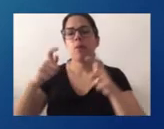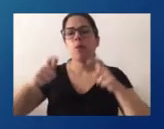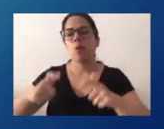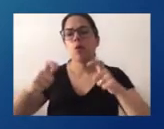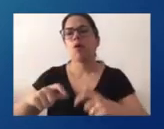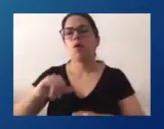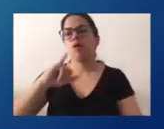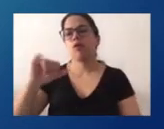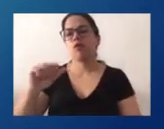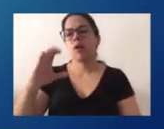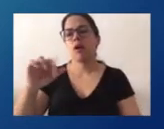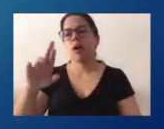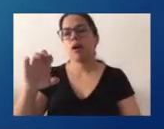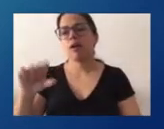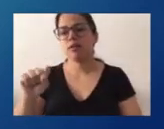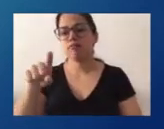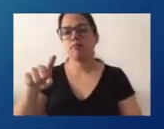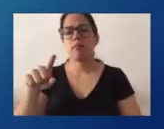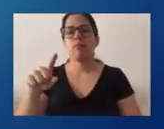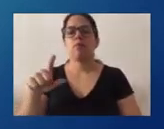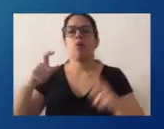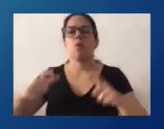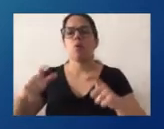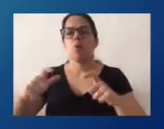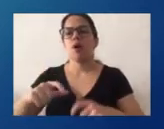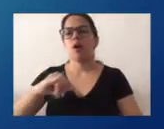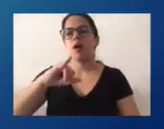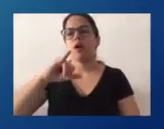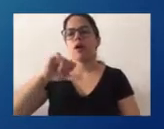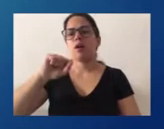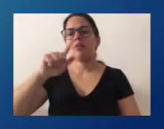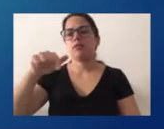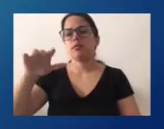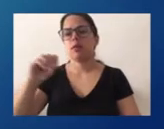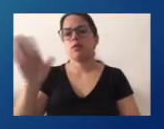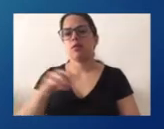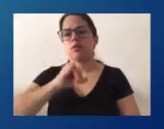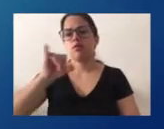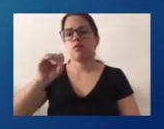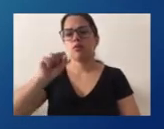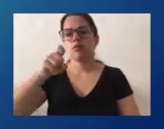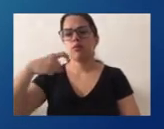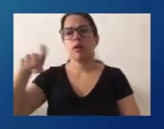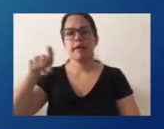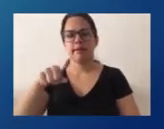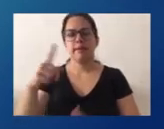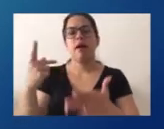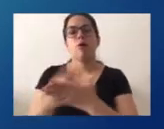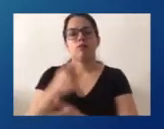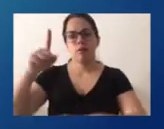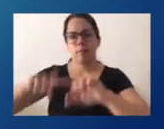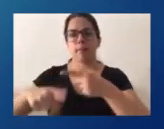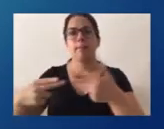de luvas isolantes, localizada no bairro Chacras Reunidas, na zona sul de São José dos Campos. O acidente aconteceu com a explosão de uma